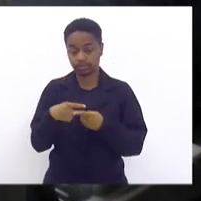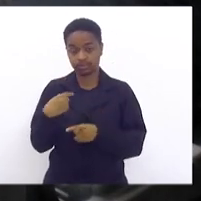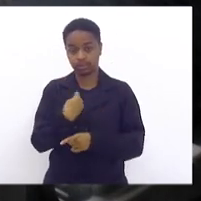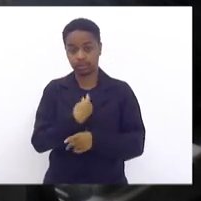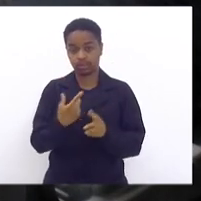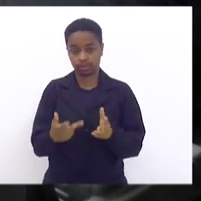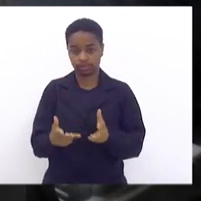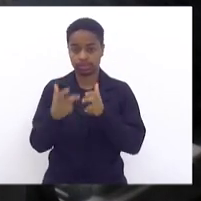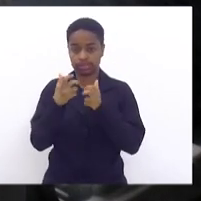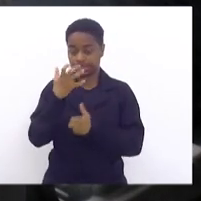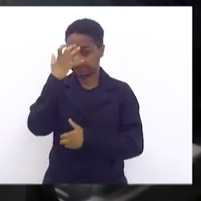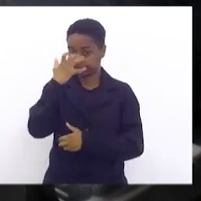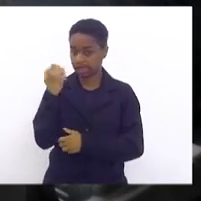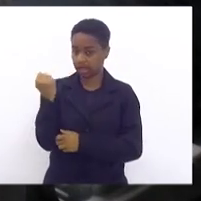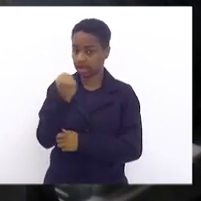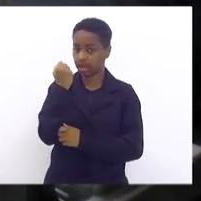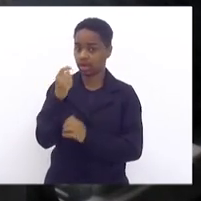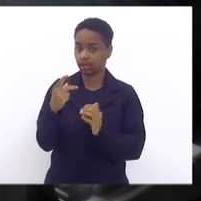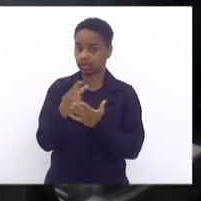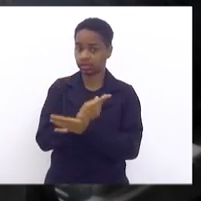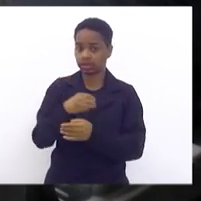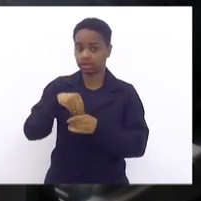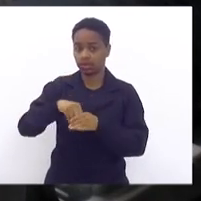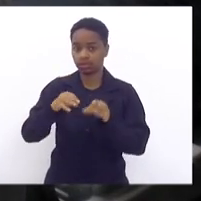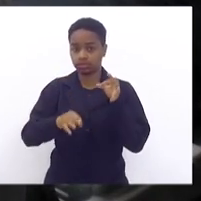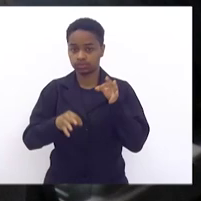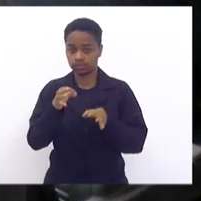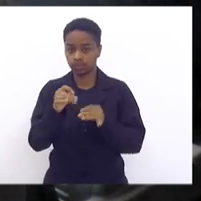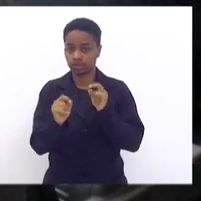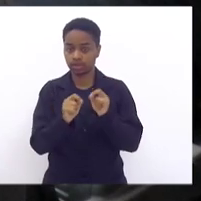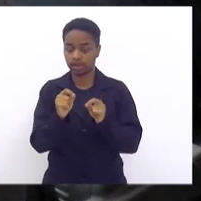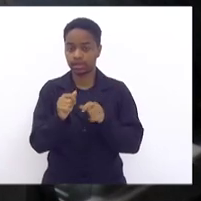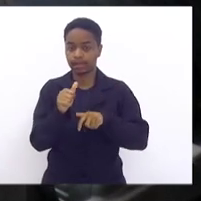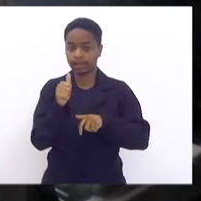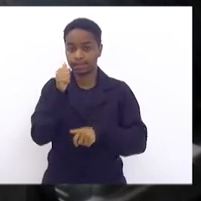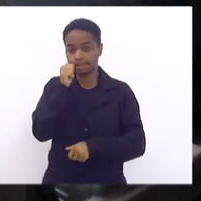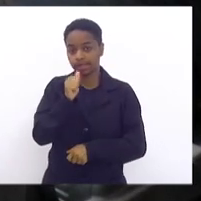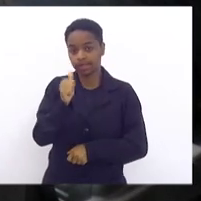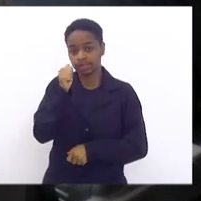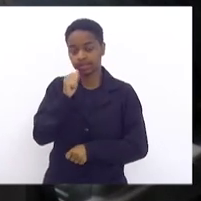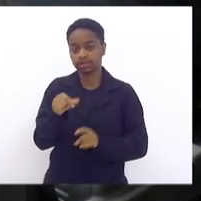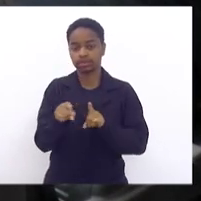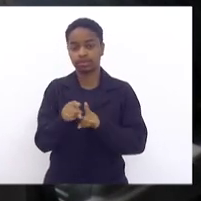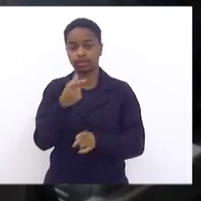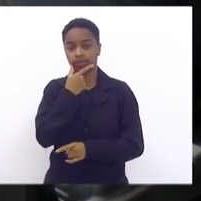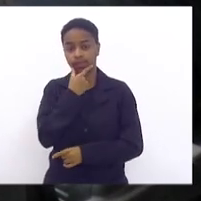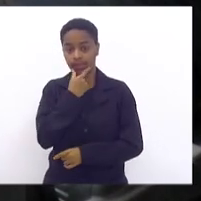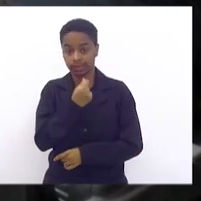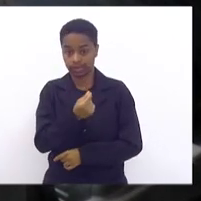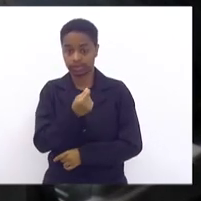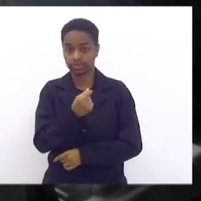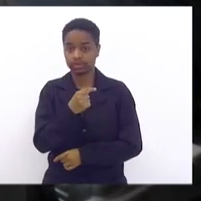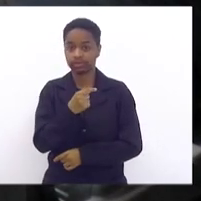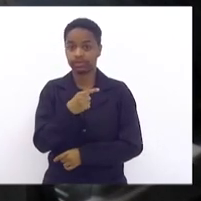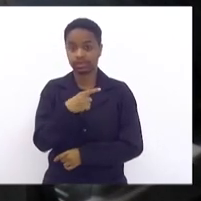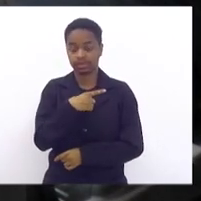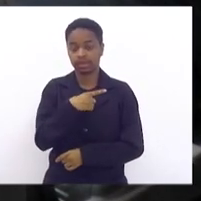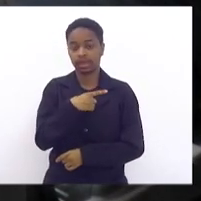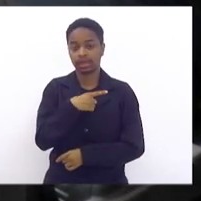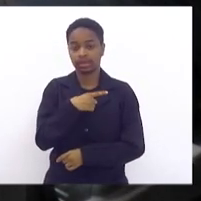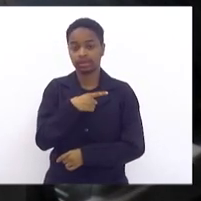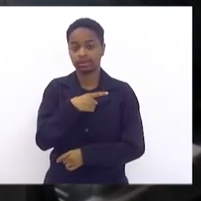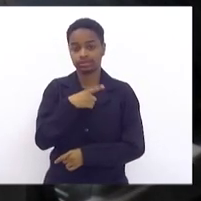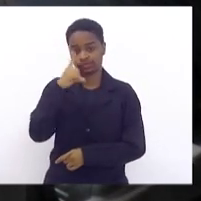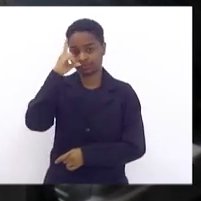muito, muito sério no Poder Judiciário, que são as meninas e também os meninos com comprometimento de saúde